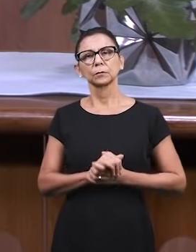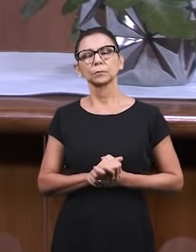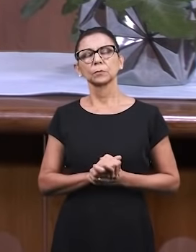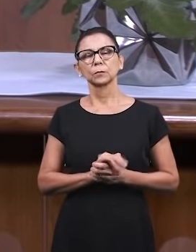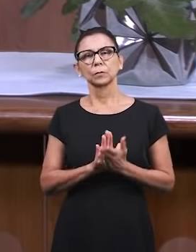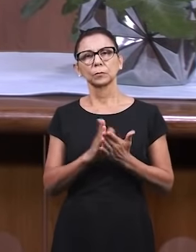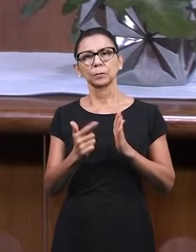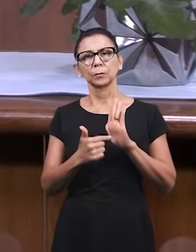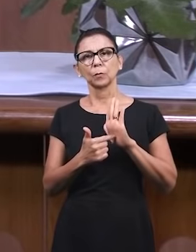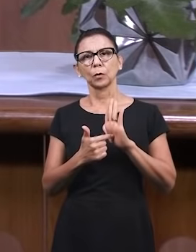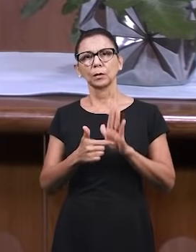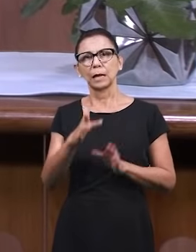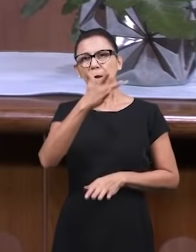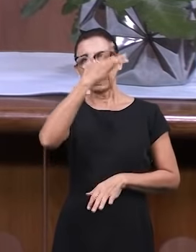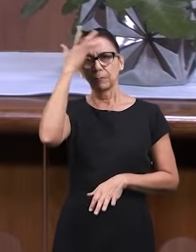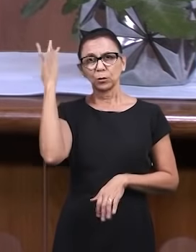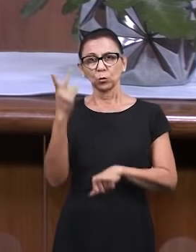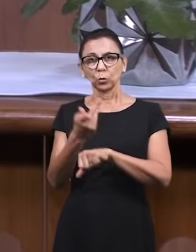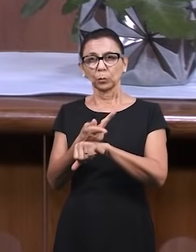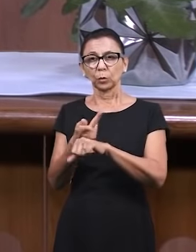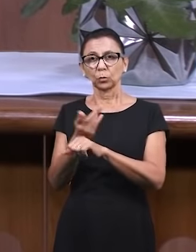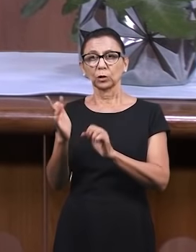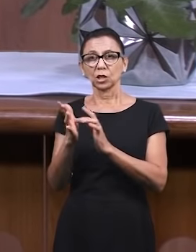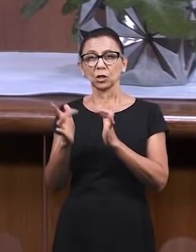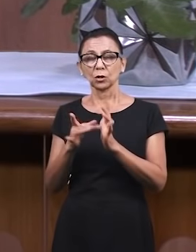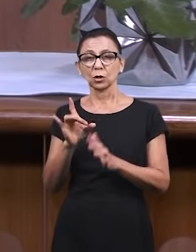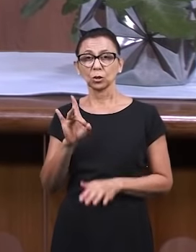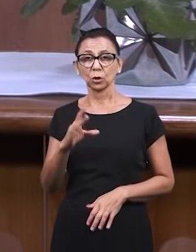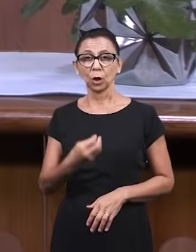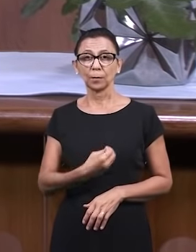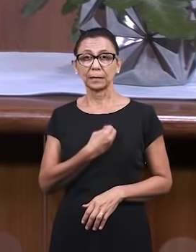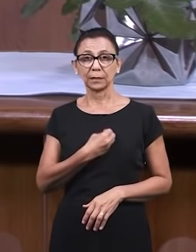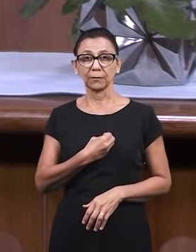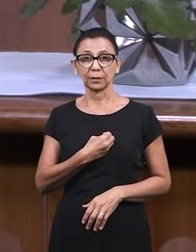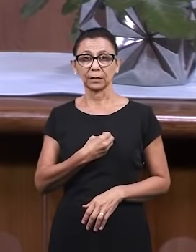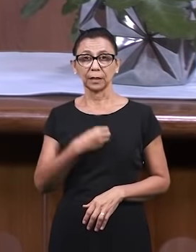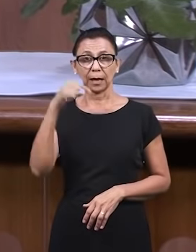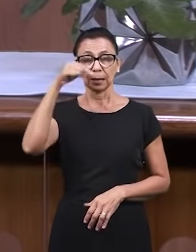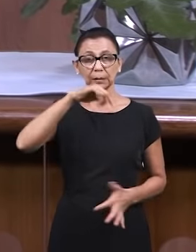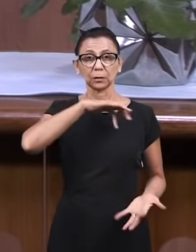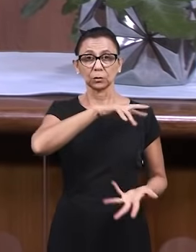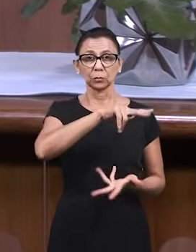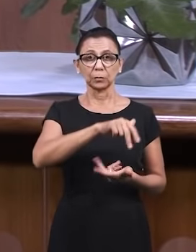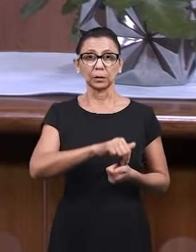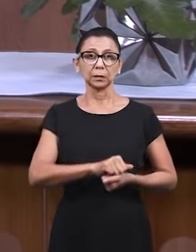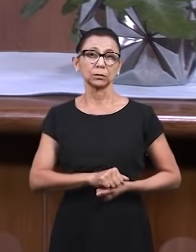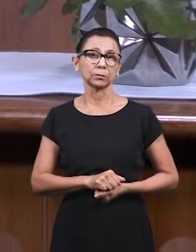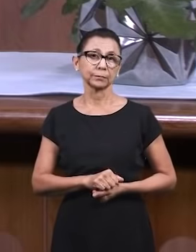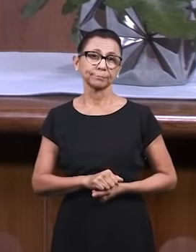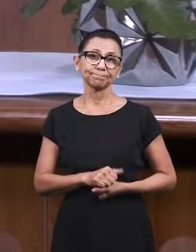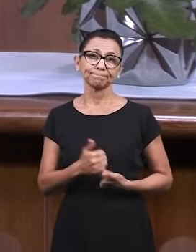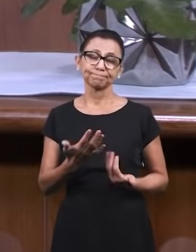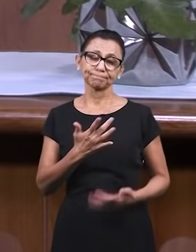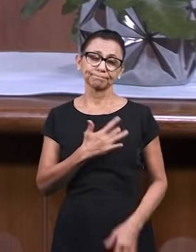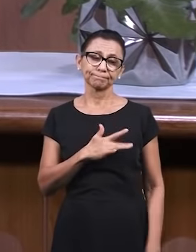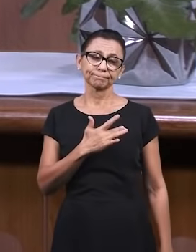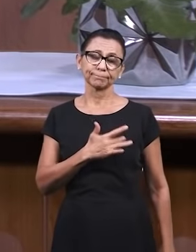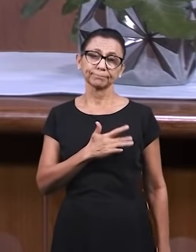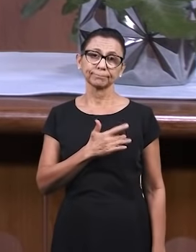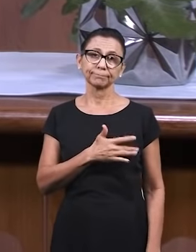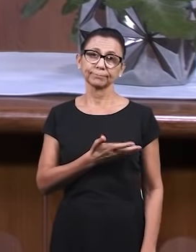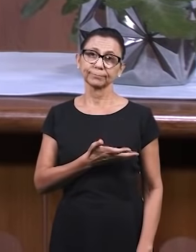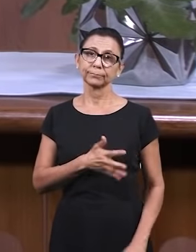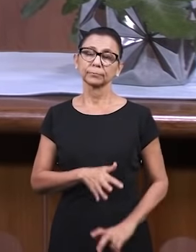aquele que busca o Senhor Jesus só para essa vida é a mais miserável de toda criatura. Então, o Senhor